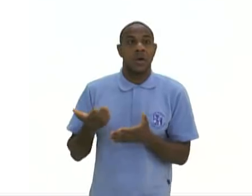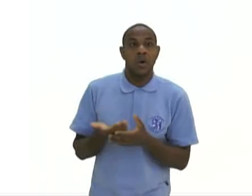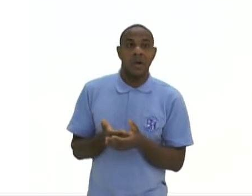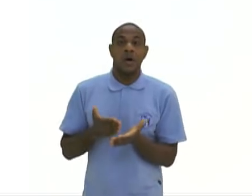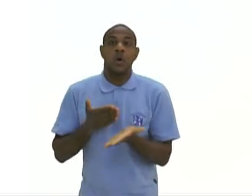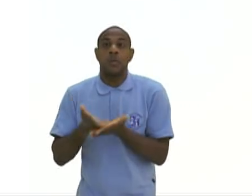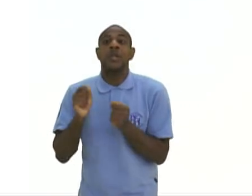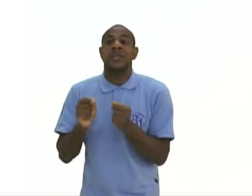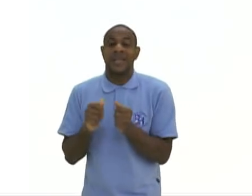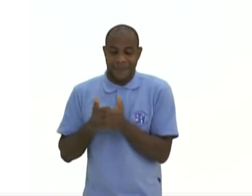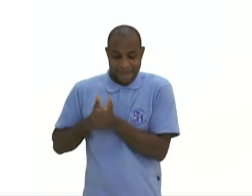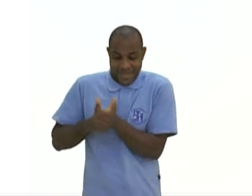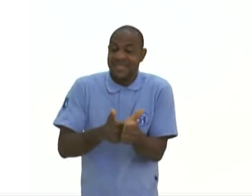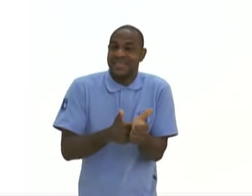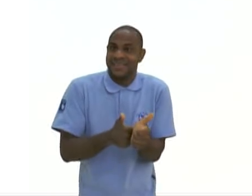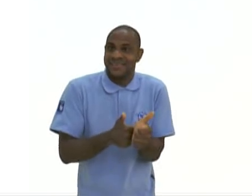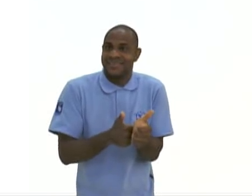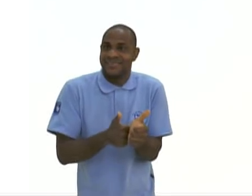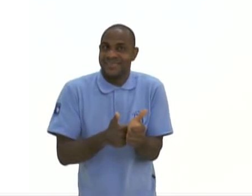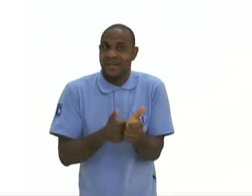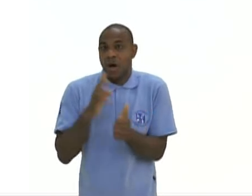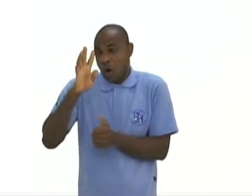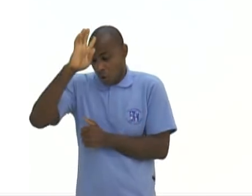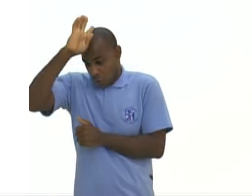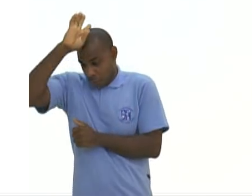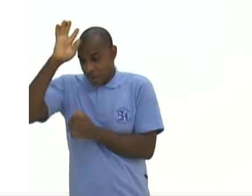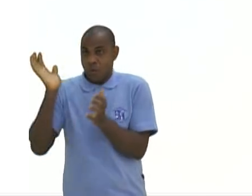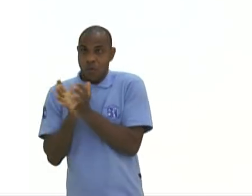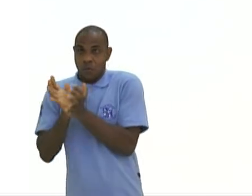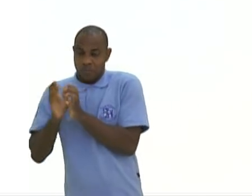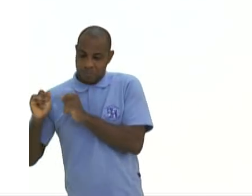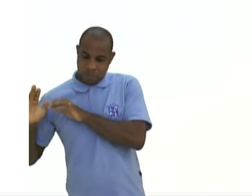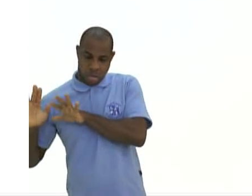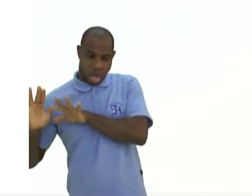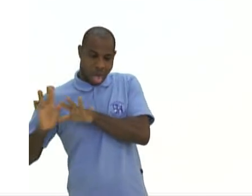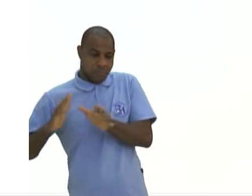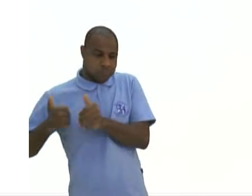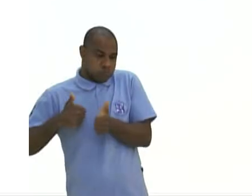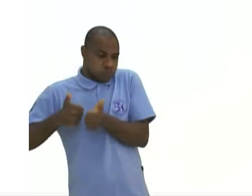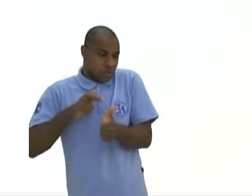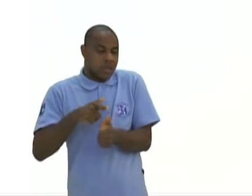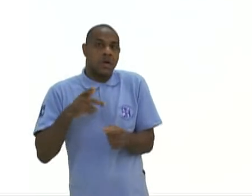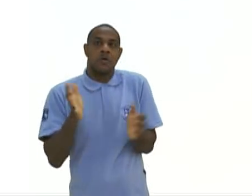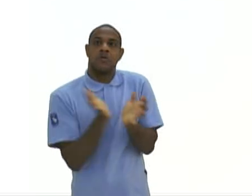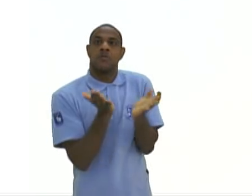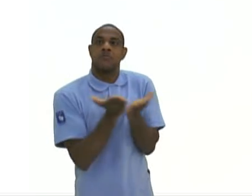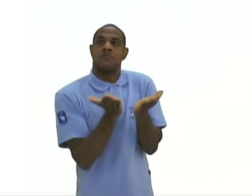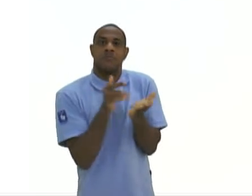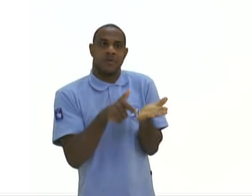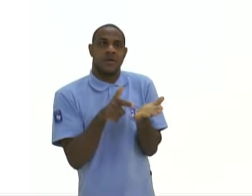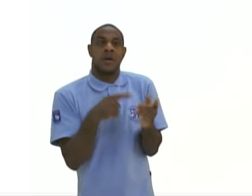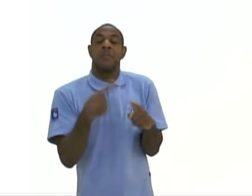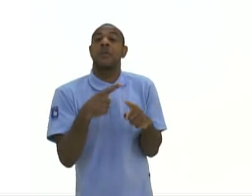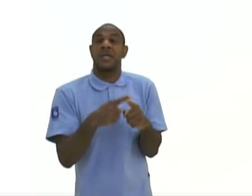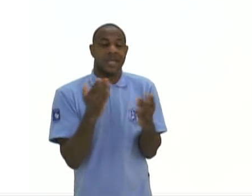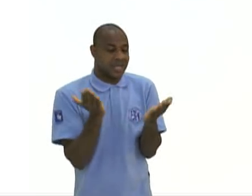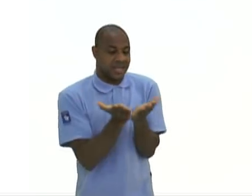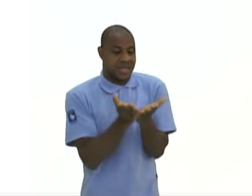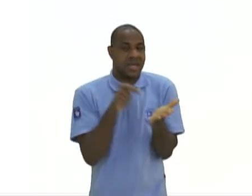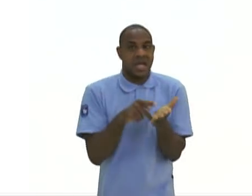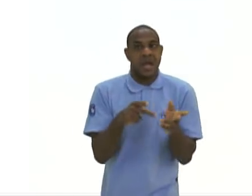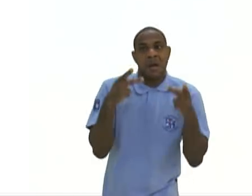processo de perseguição. Né? Principalmente por causa que o cristianismo pregava uma